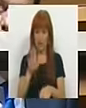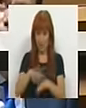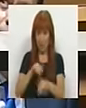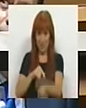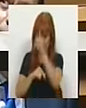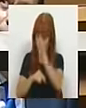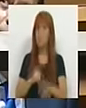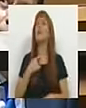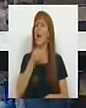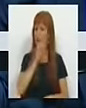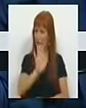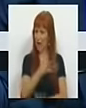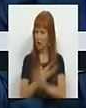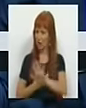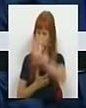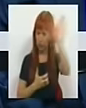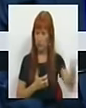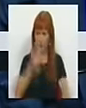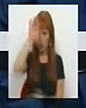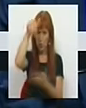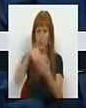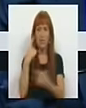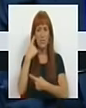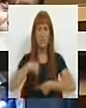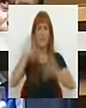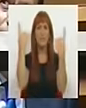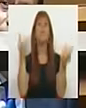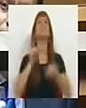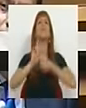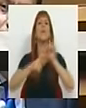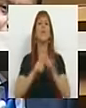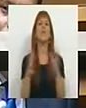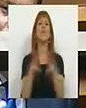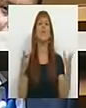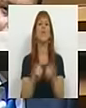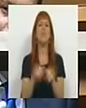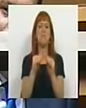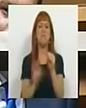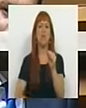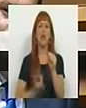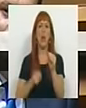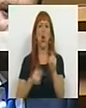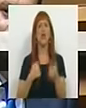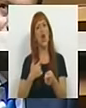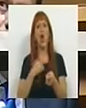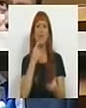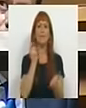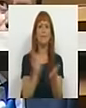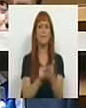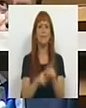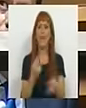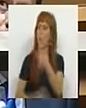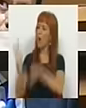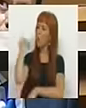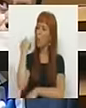esses também já falaremos. Os resultados que estão à vista são um crescimento inferior àquele que nós registámos há